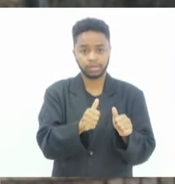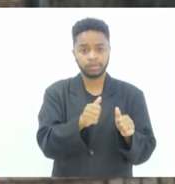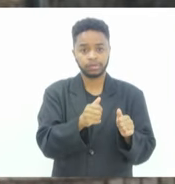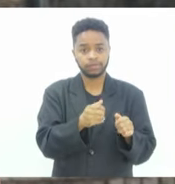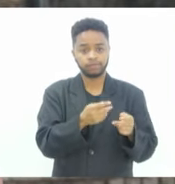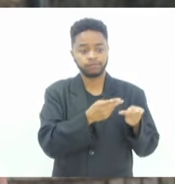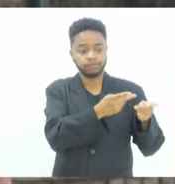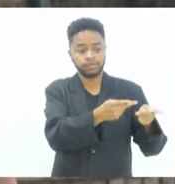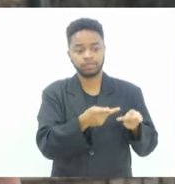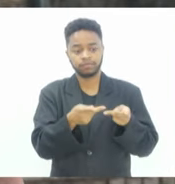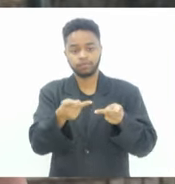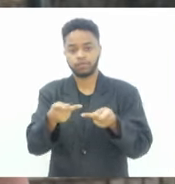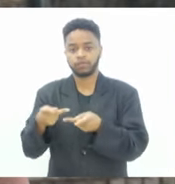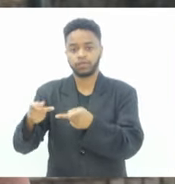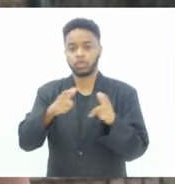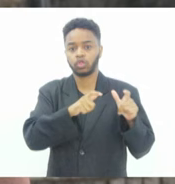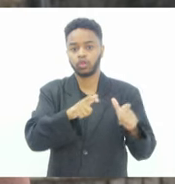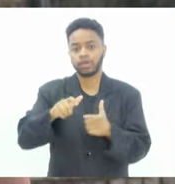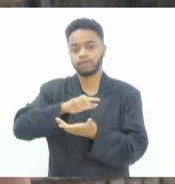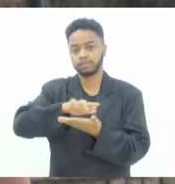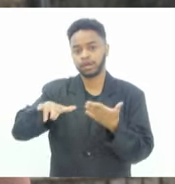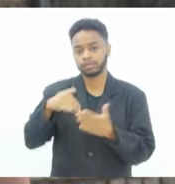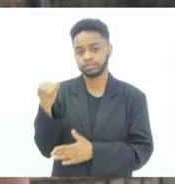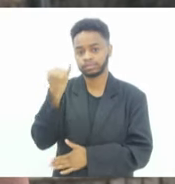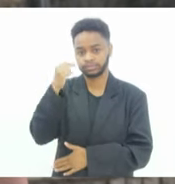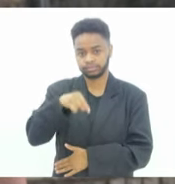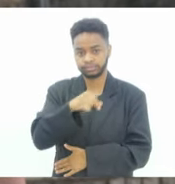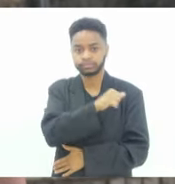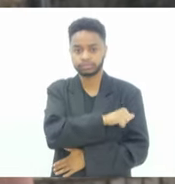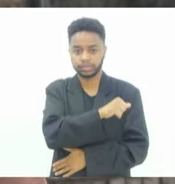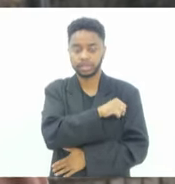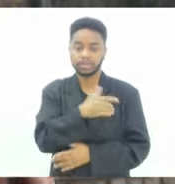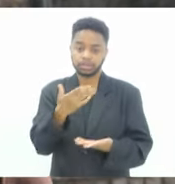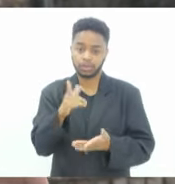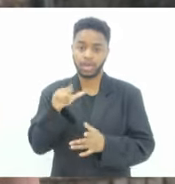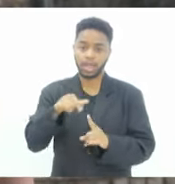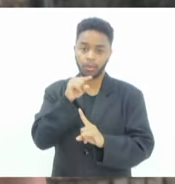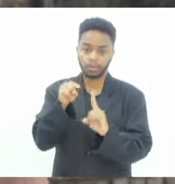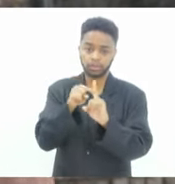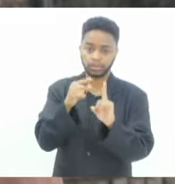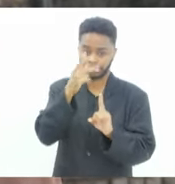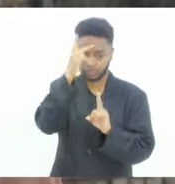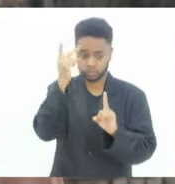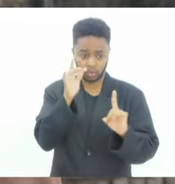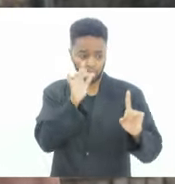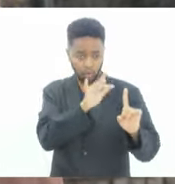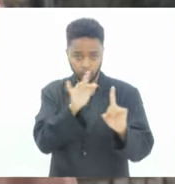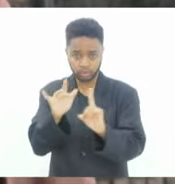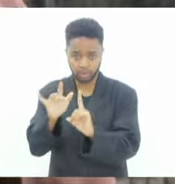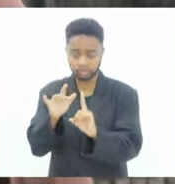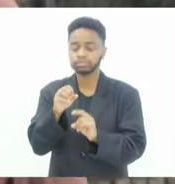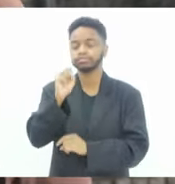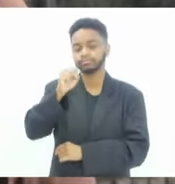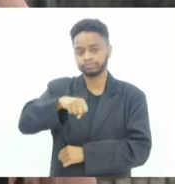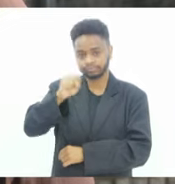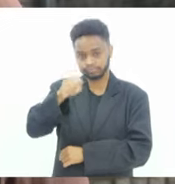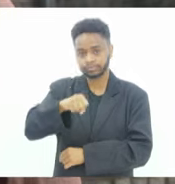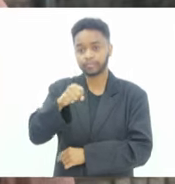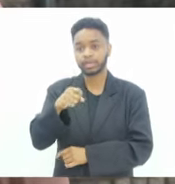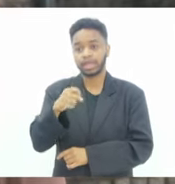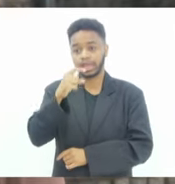Rio. É uma forma também de aproximar a população e aproximar os devotos de Santo Antônio? Com certeza. Essa imagem peregrina que